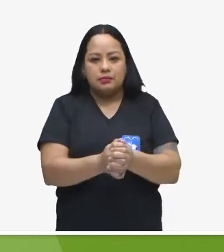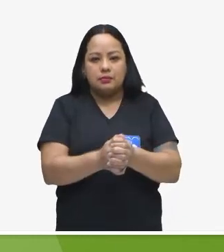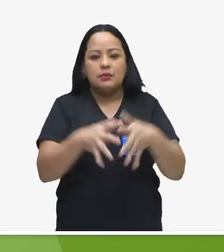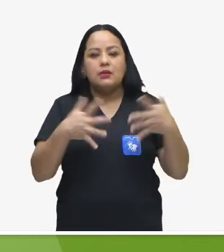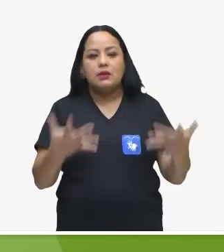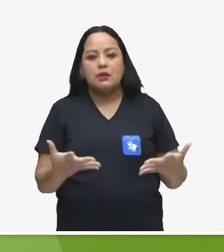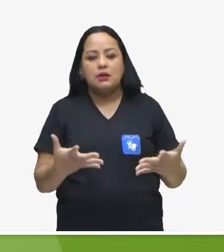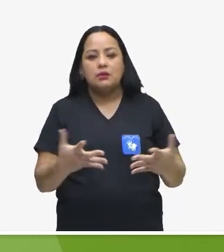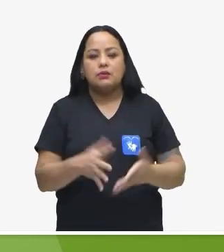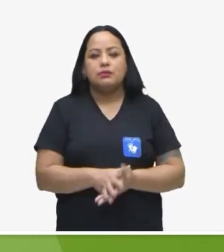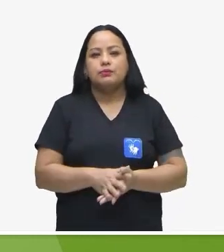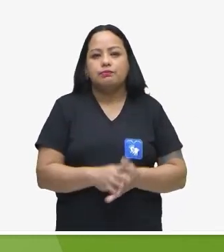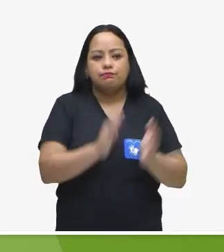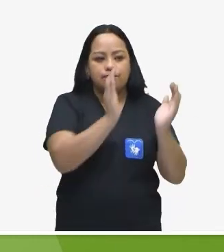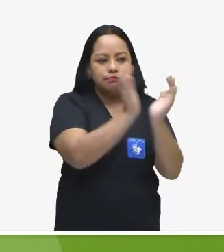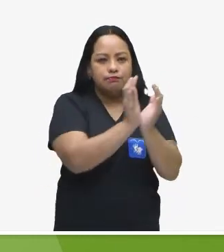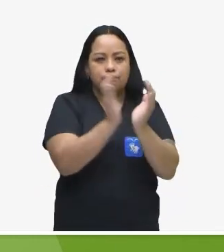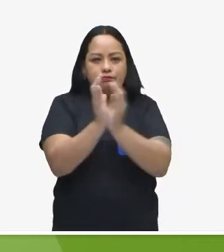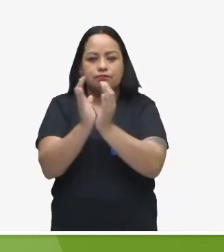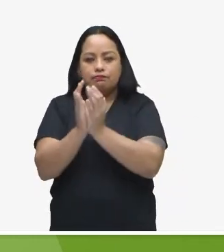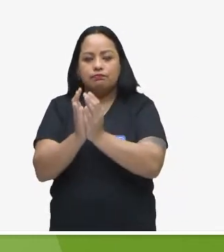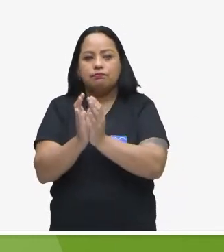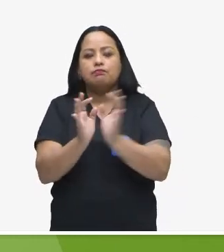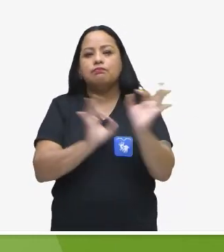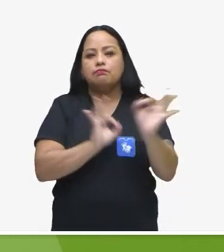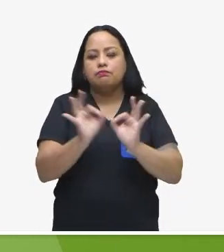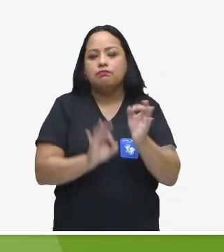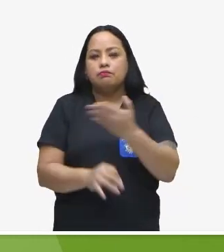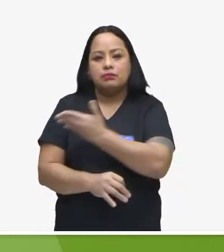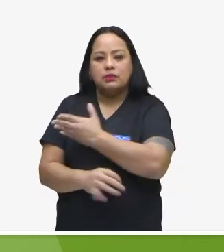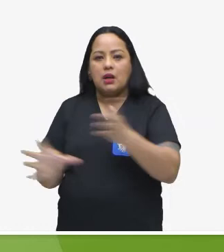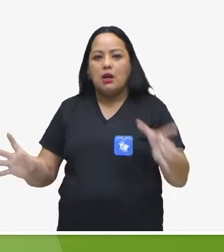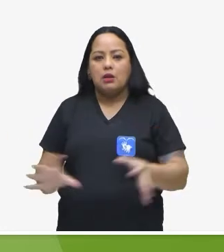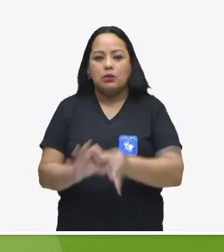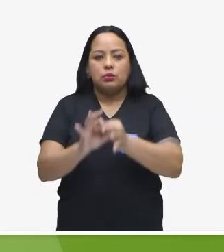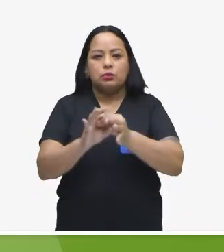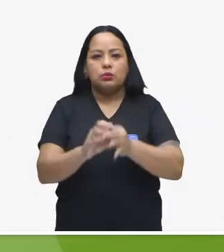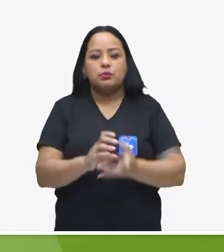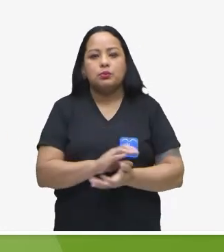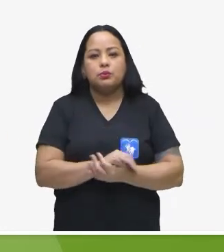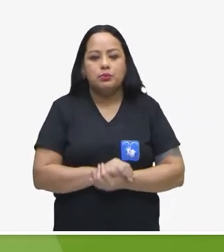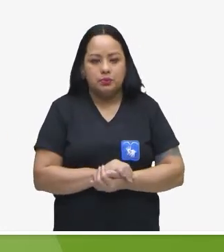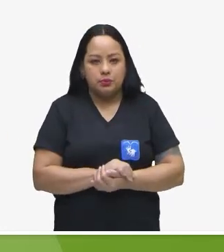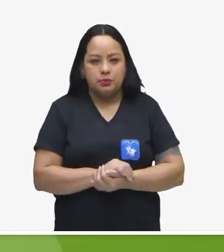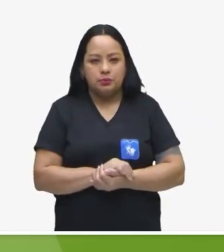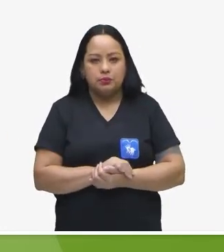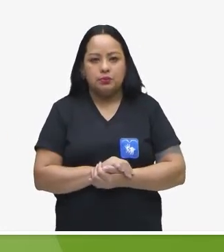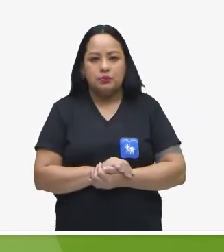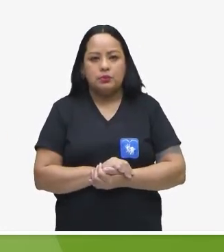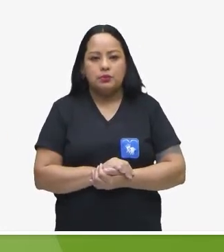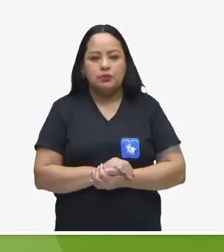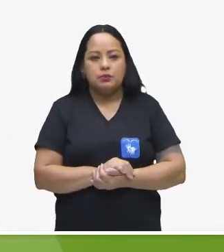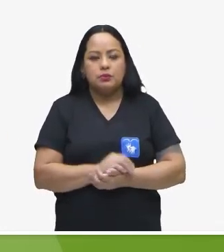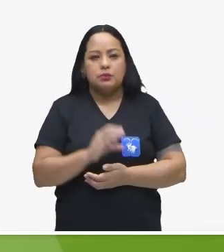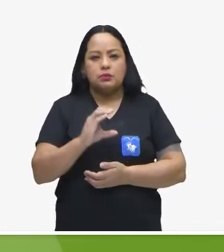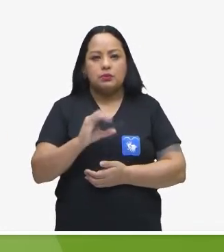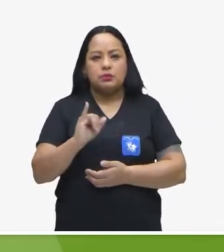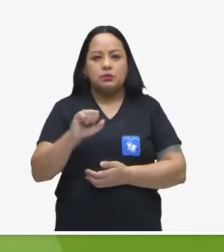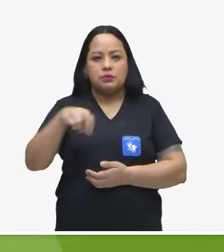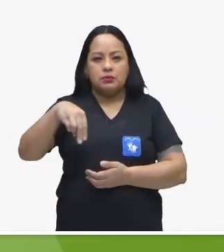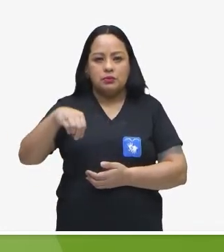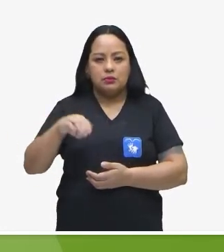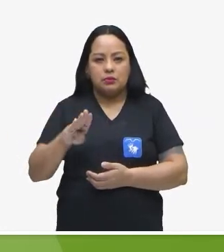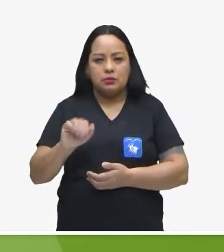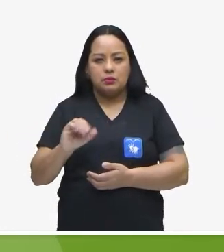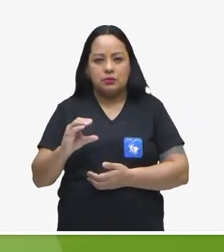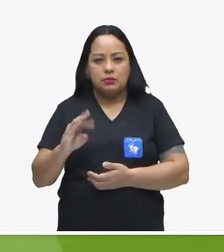foram agrupadas nesse reino, juntamente com as cianobactérias, que estão aqui do lado, e aí